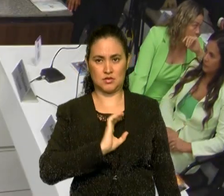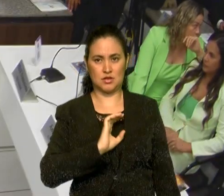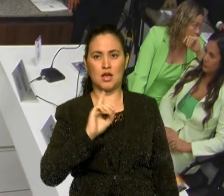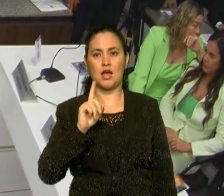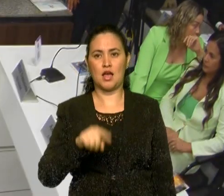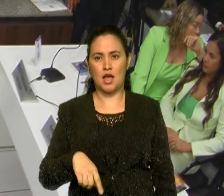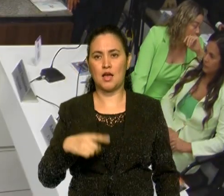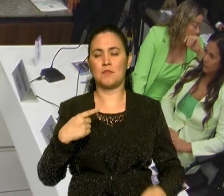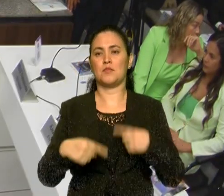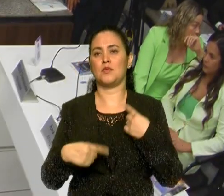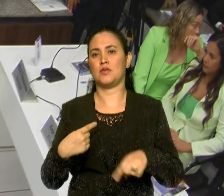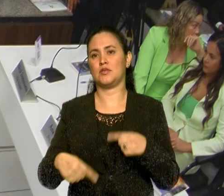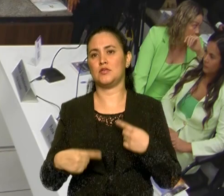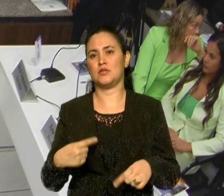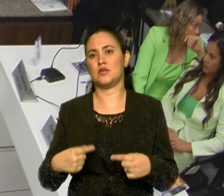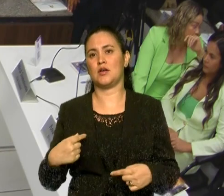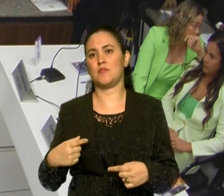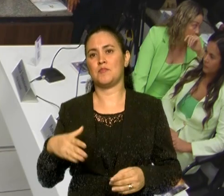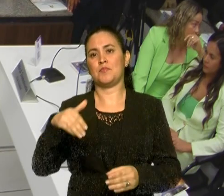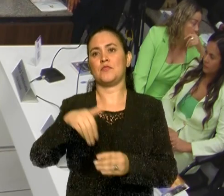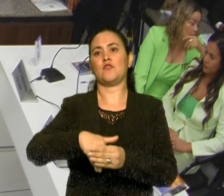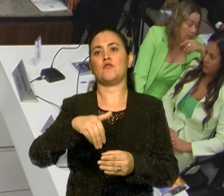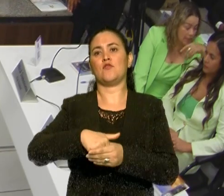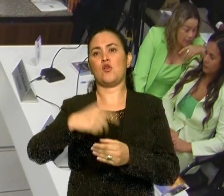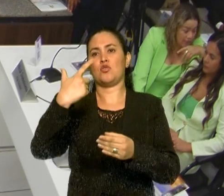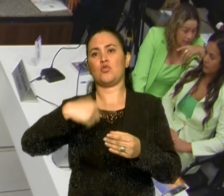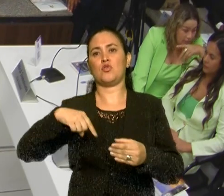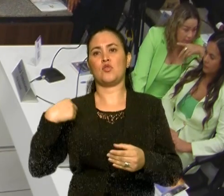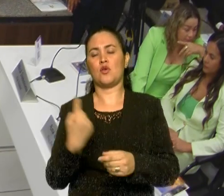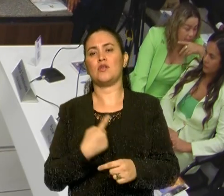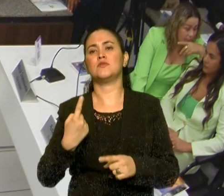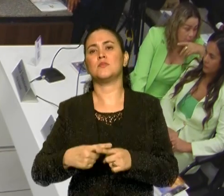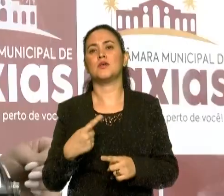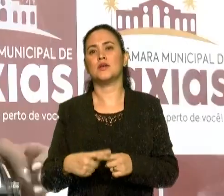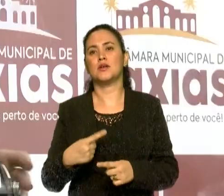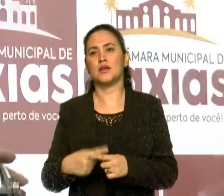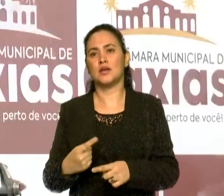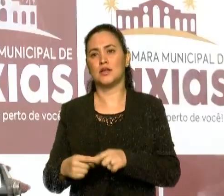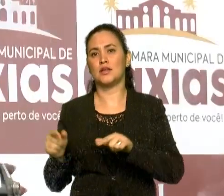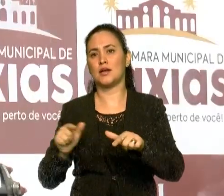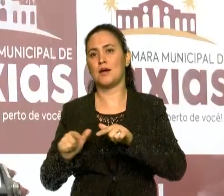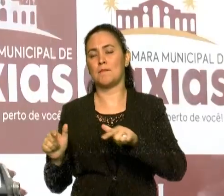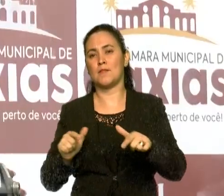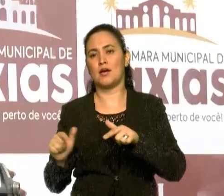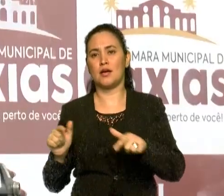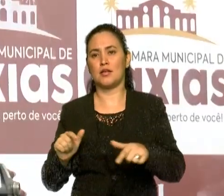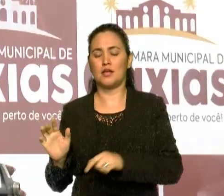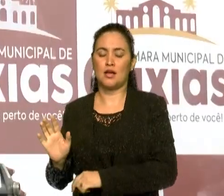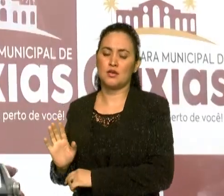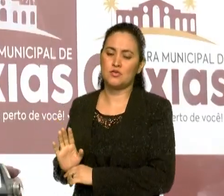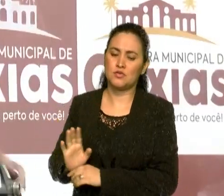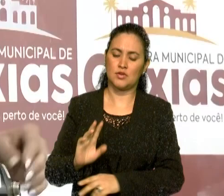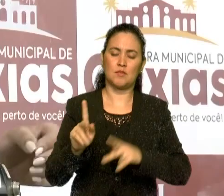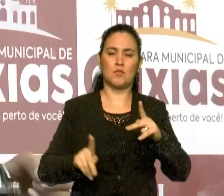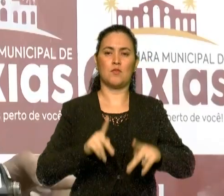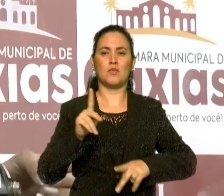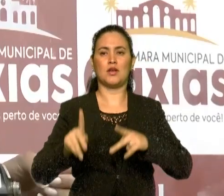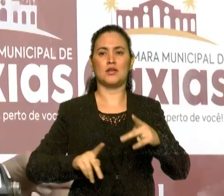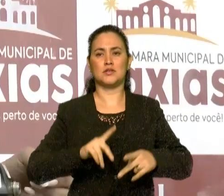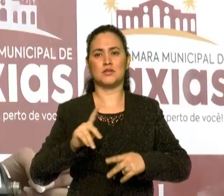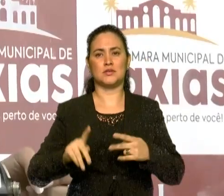Nós fomos eleitos para trabalhar por milhares de maranhenses. E assim a gente tem feito. Quero